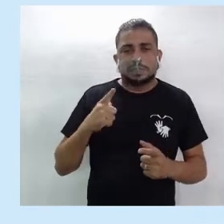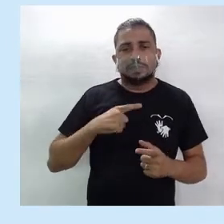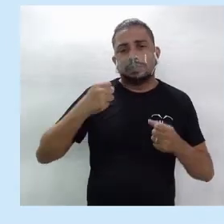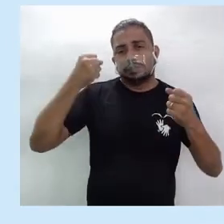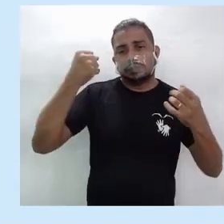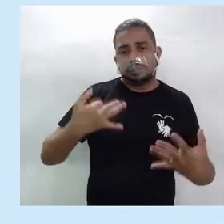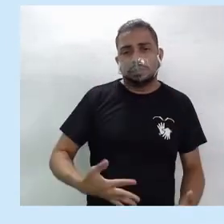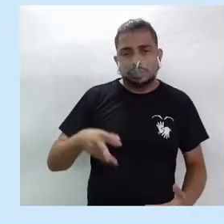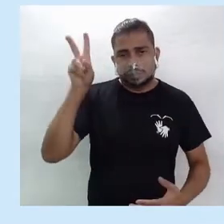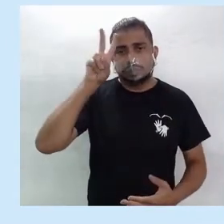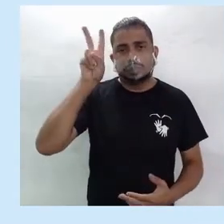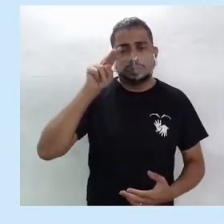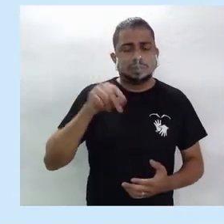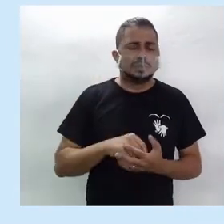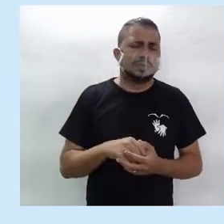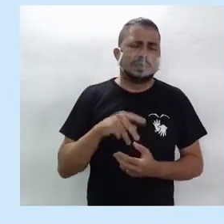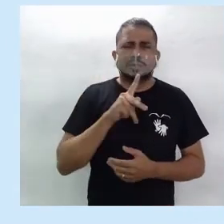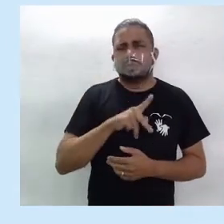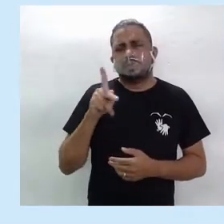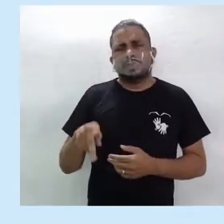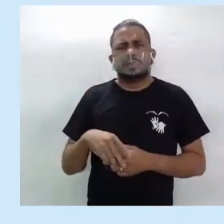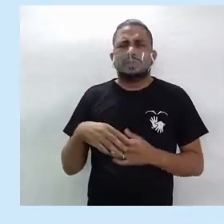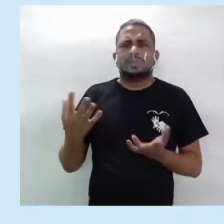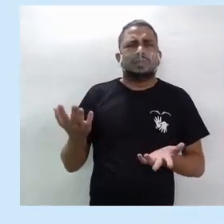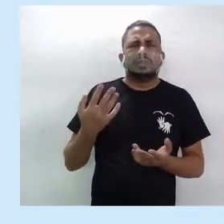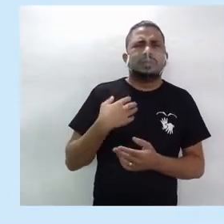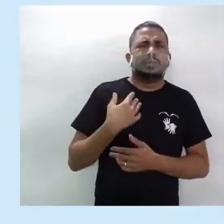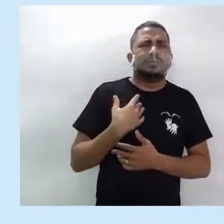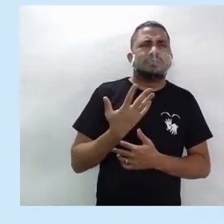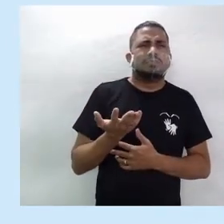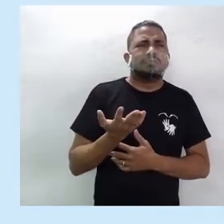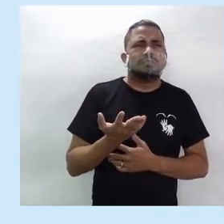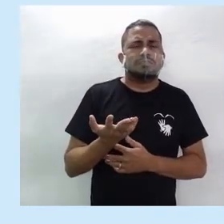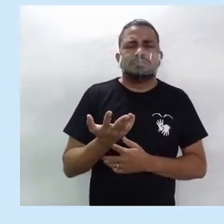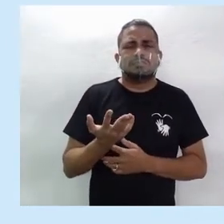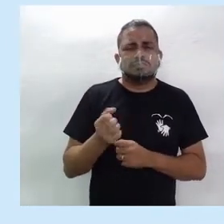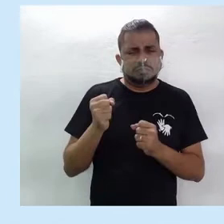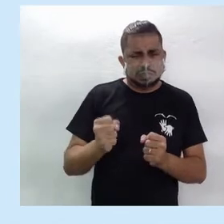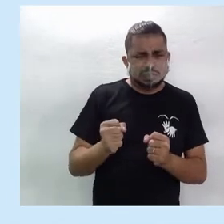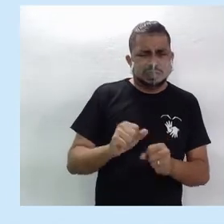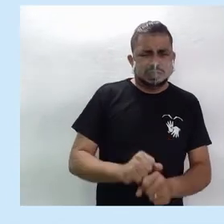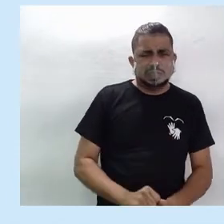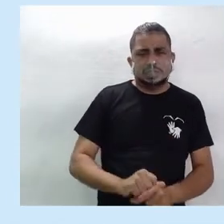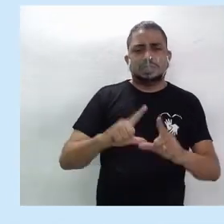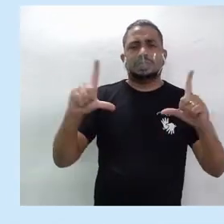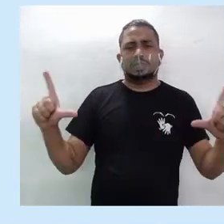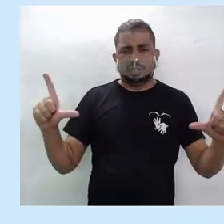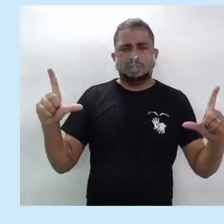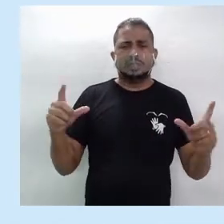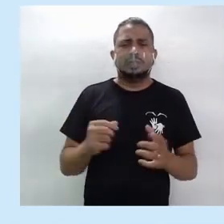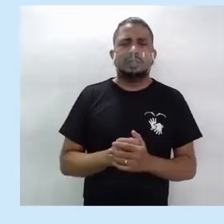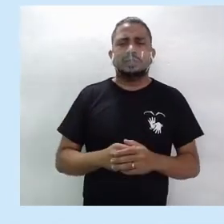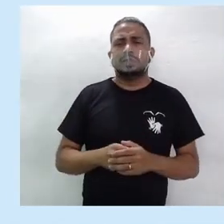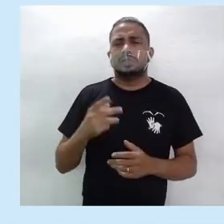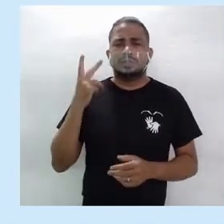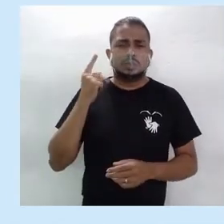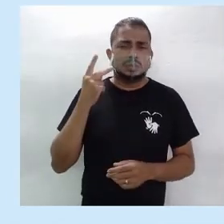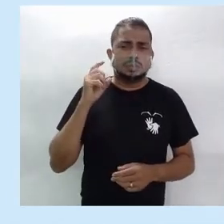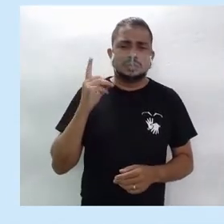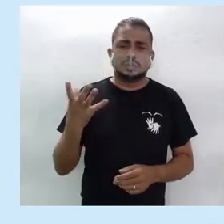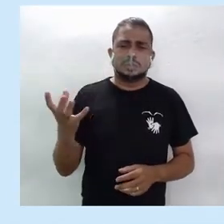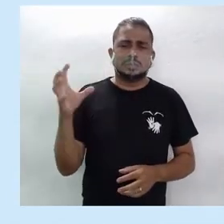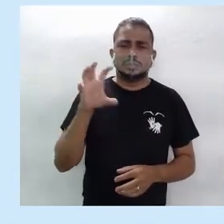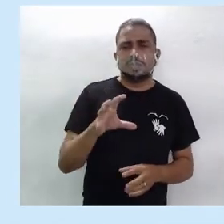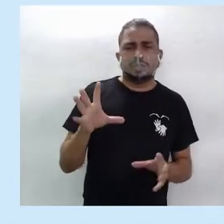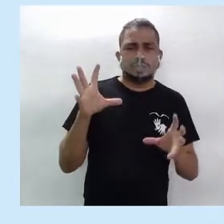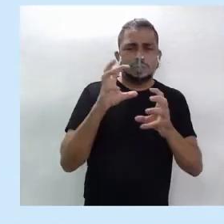tá? Professor, não podia simplesmente deixar o tamanho normal e só colocar as áreas mais